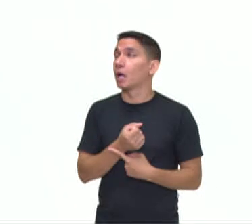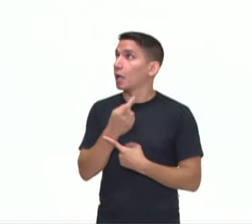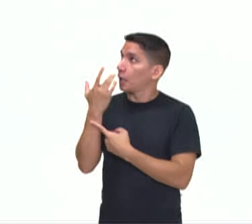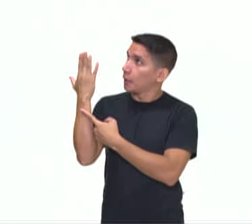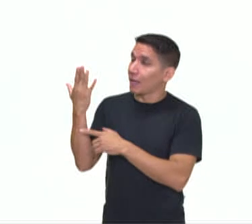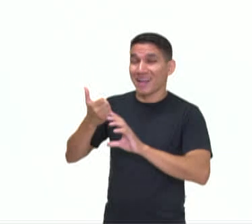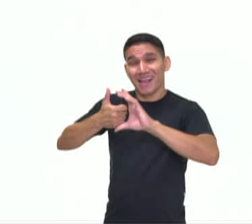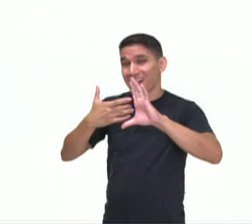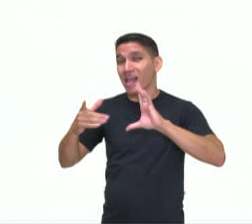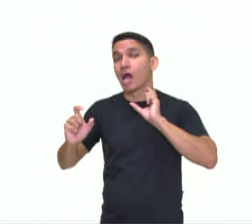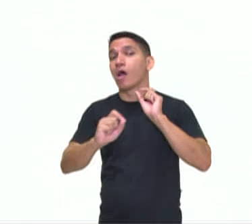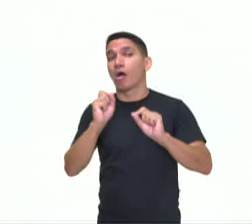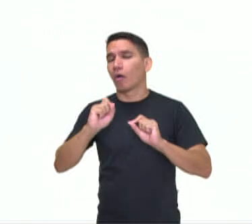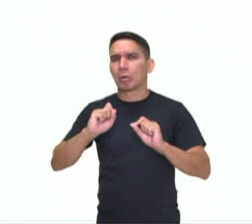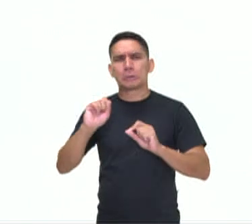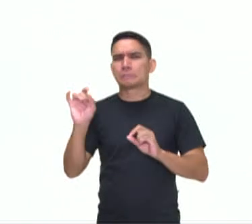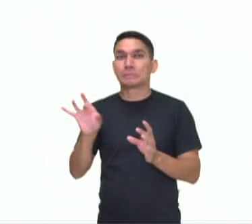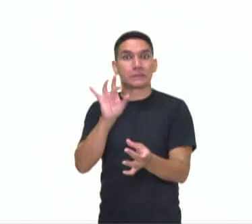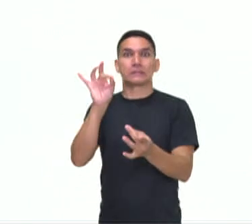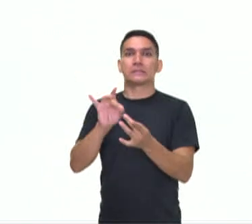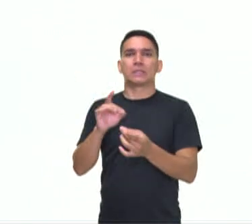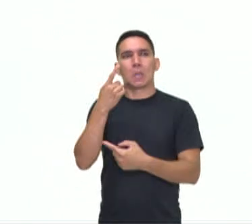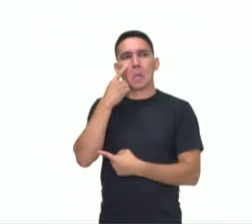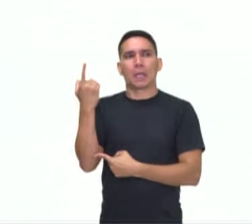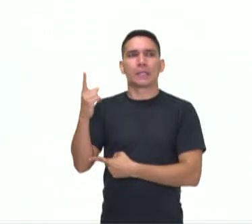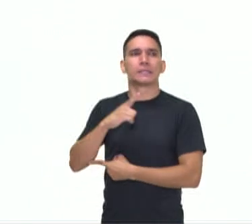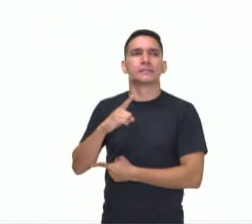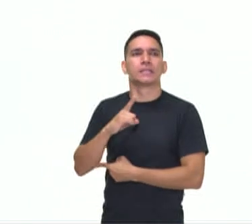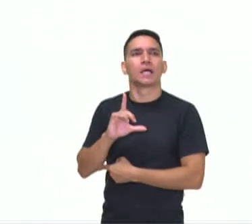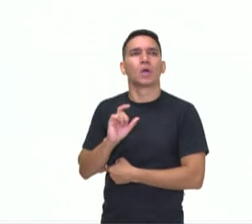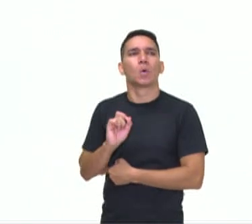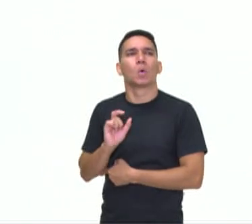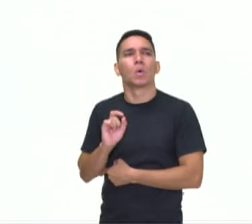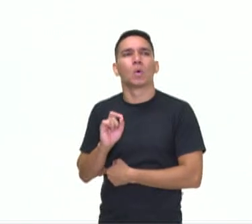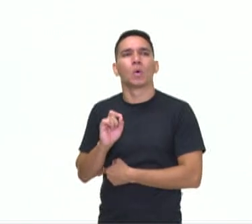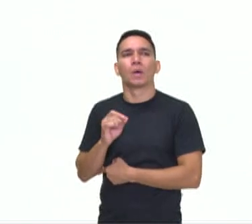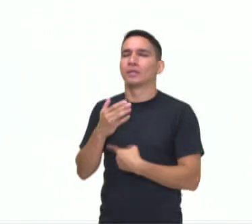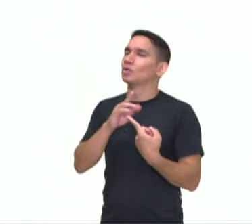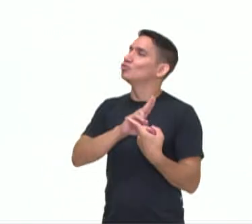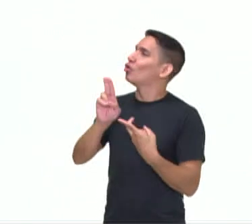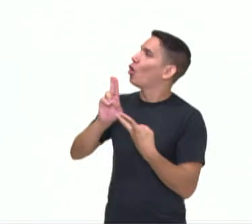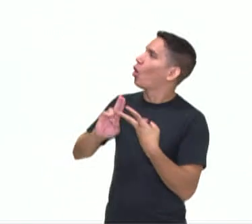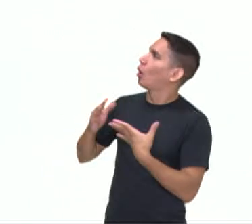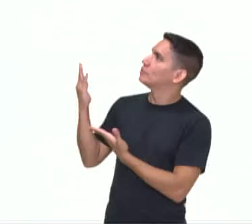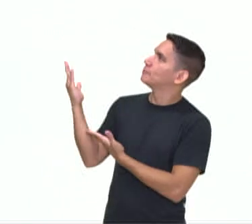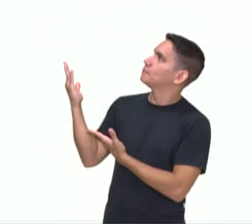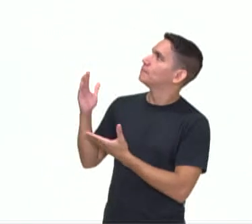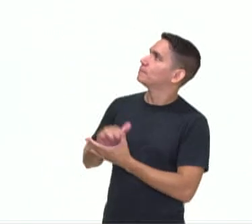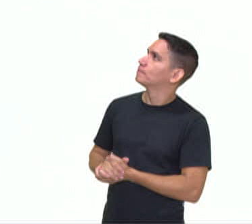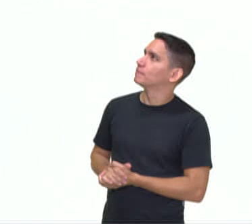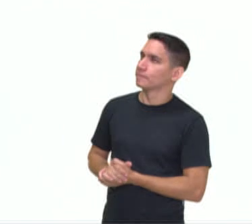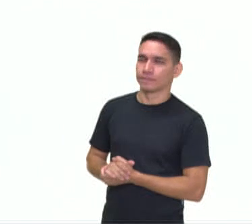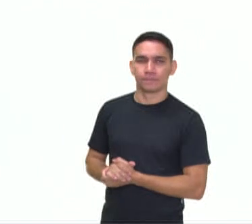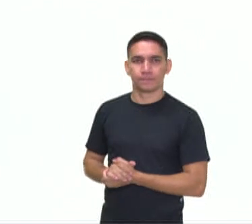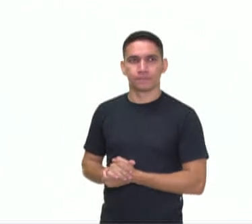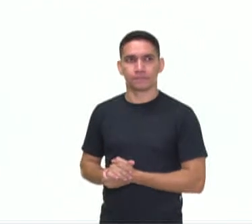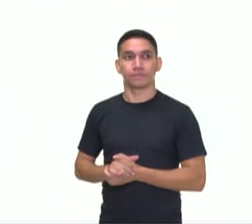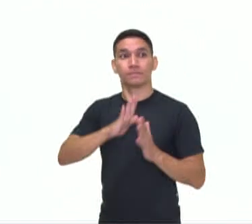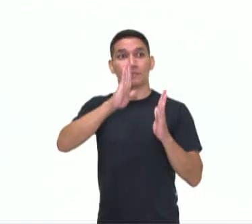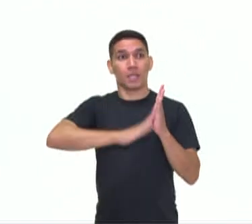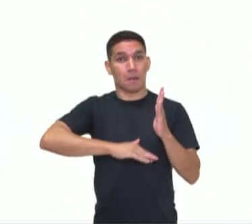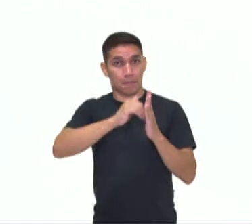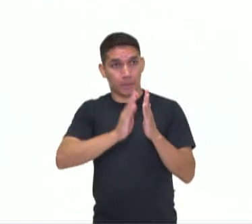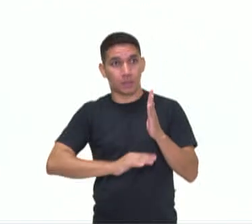muito característicos e ímpar. Na escultura a gente tem o Bernini, o Conservot, o Girardon e o Puget, né? Na pintura,